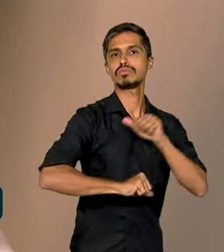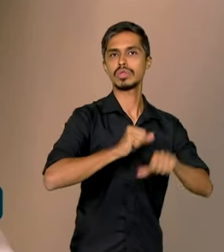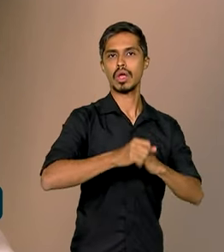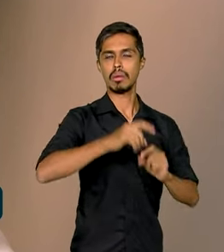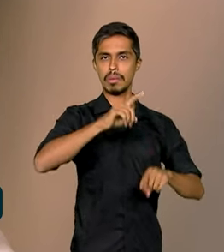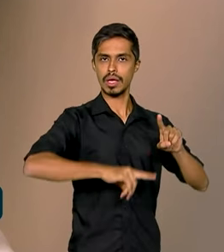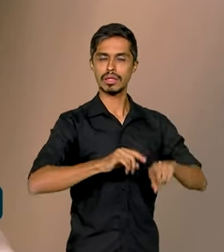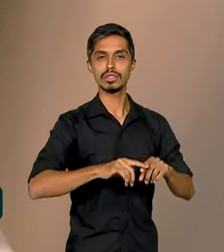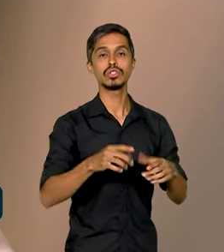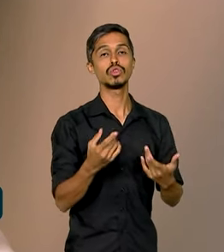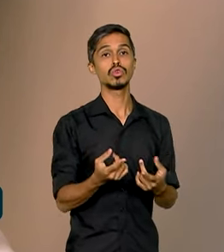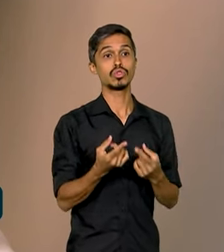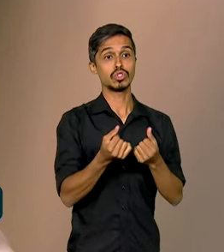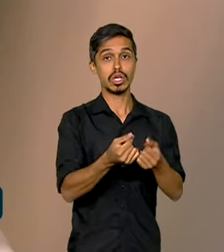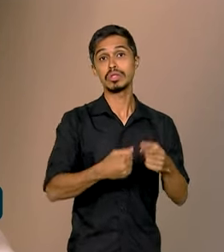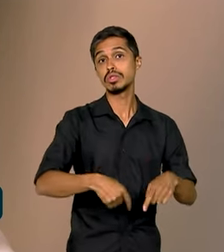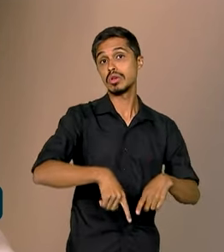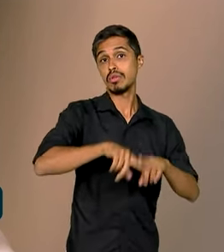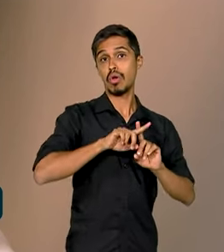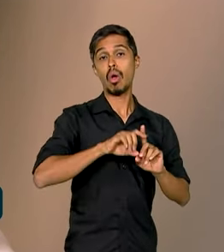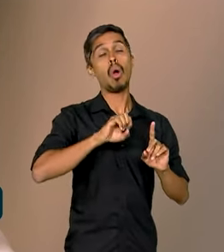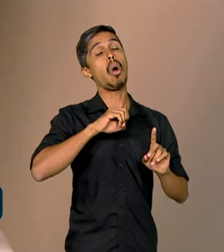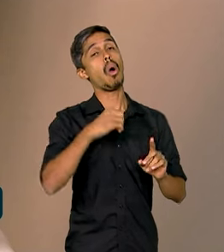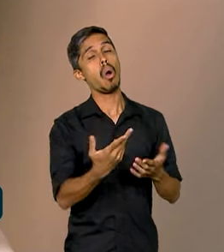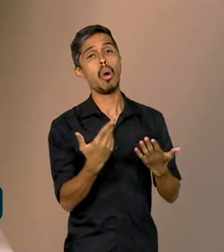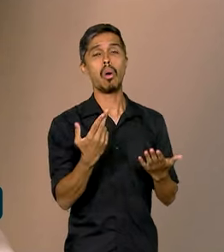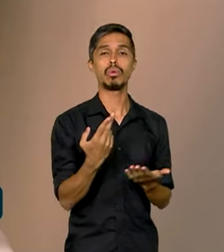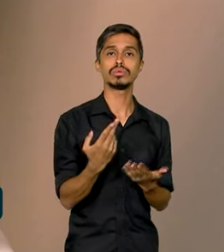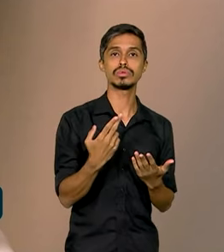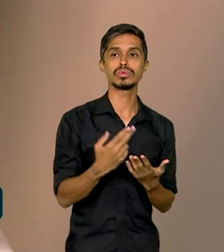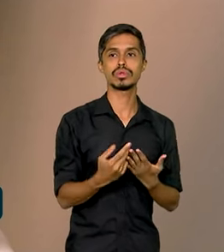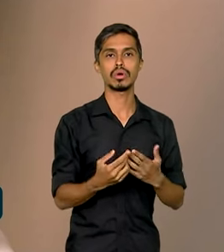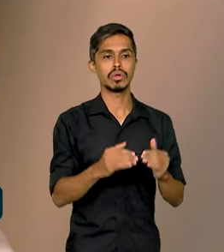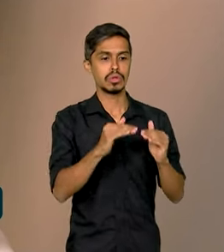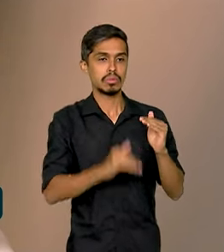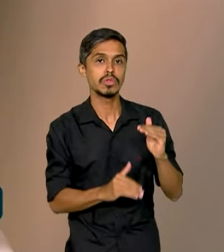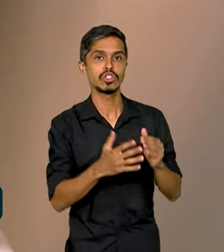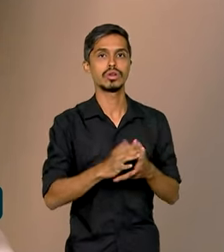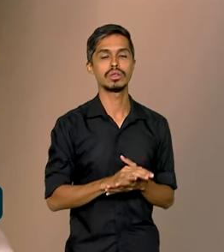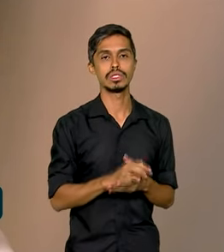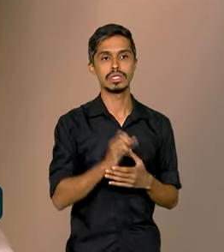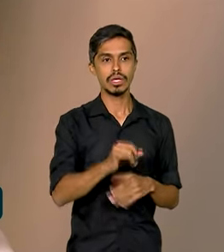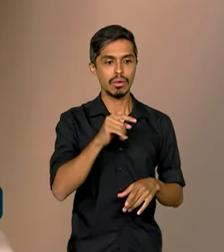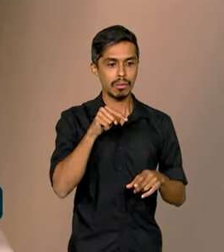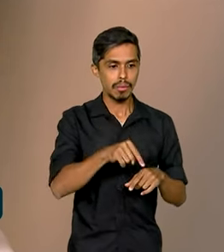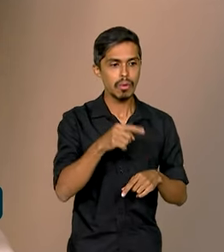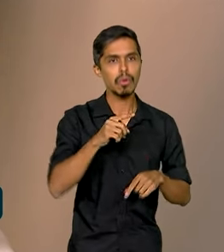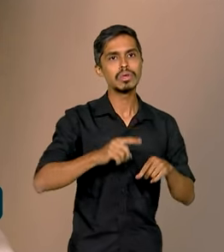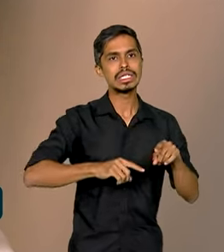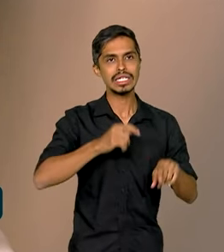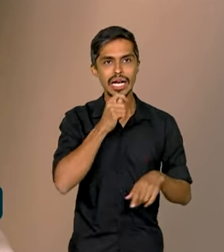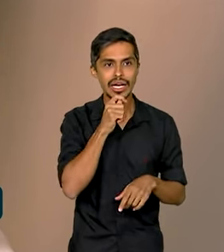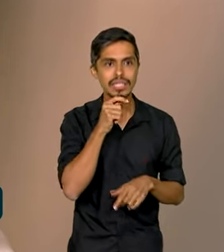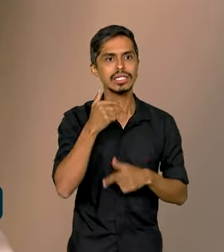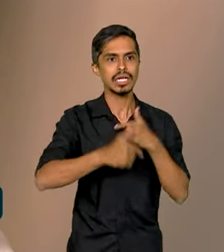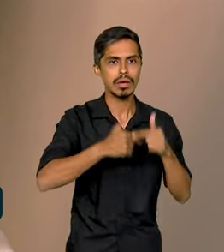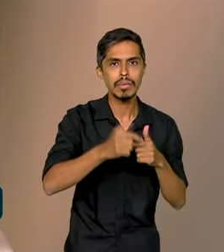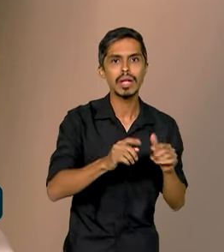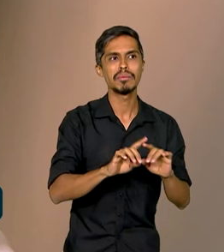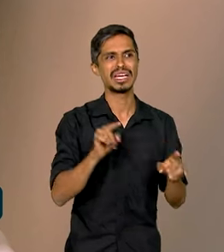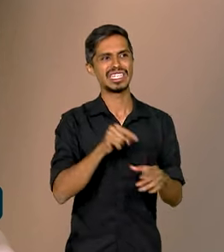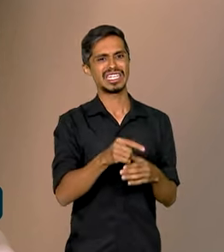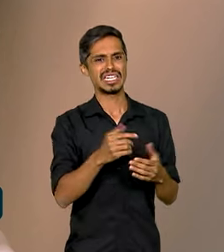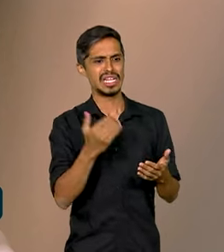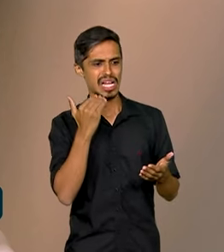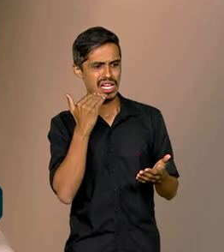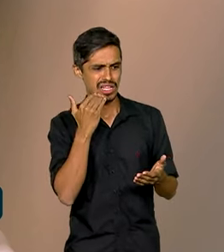devolução do do dinheiro ou abatimento no preço né Se for algo que o produto ainda funcione mas a a aquela